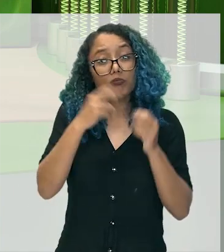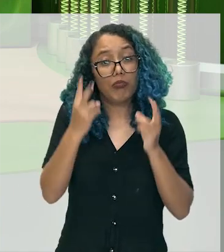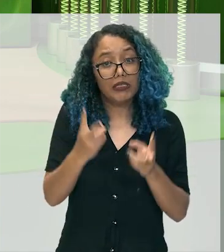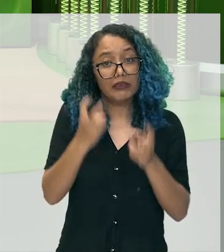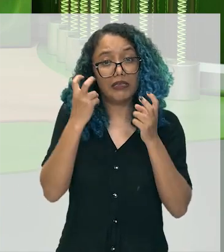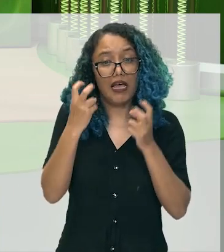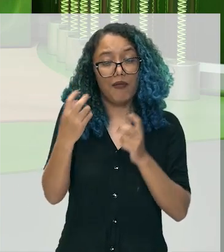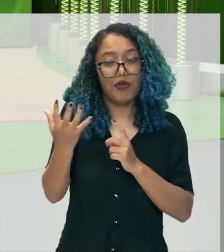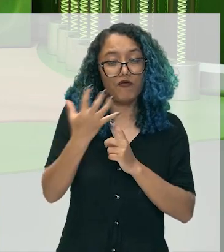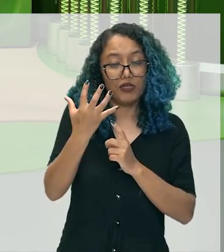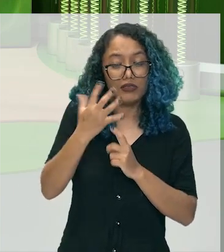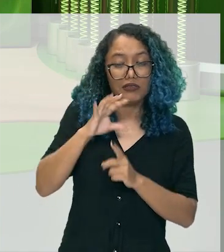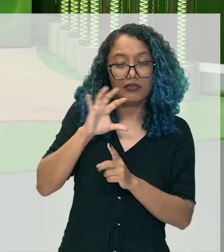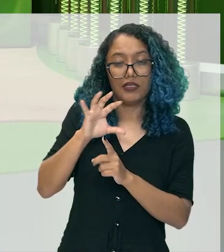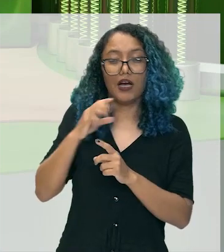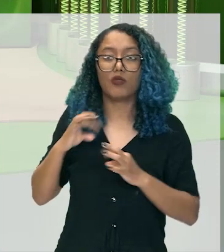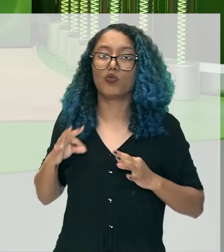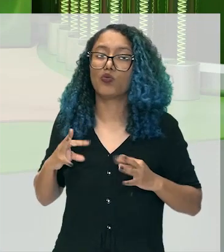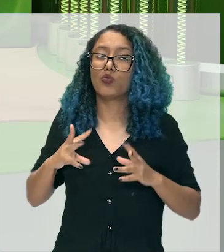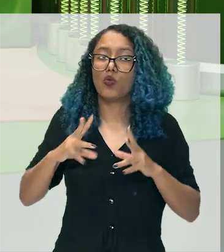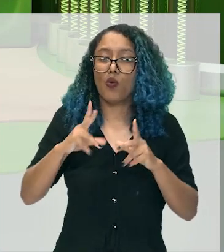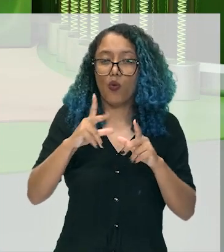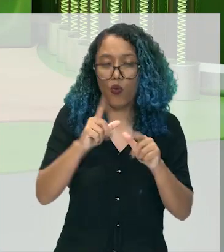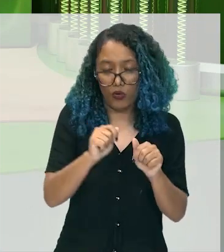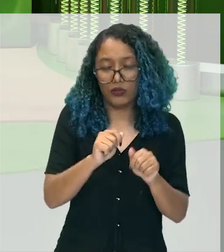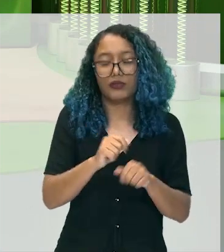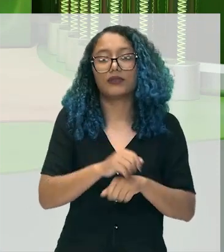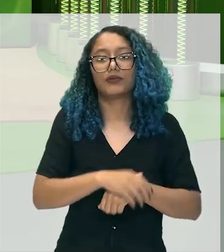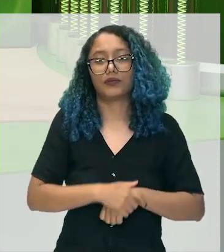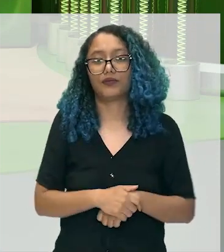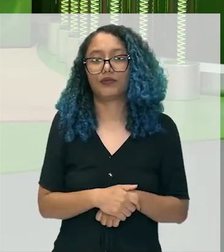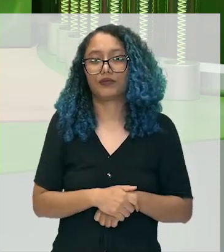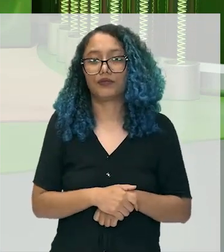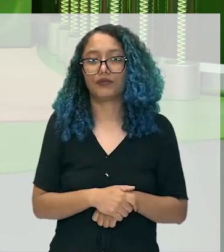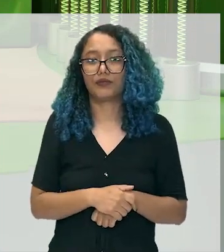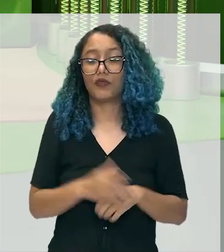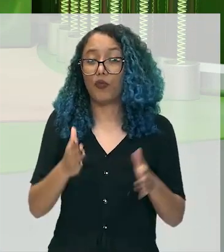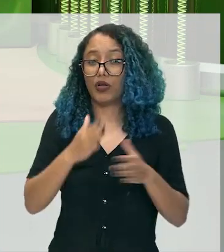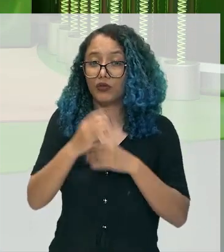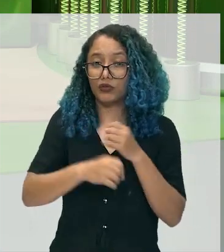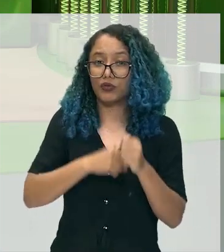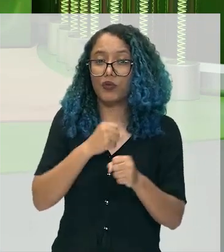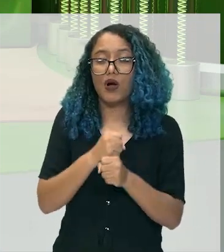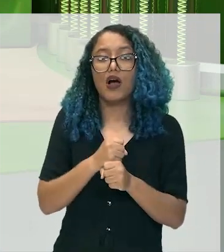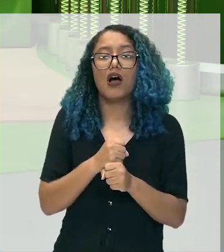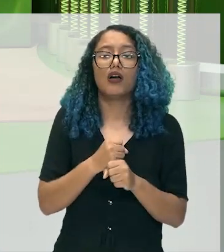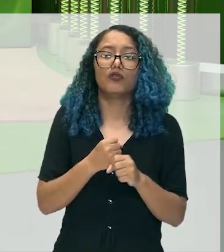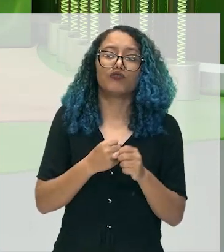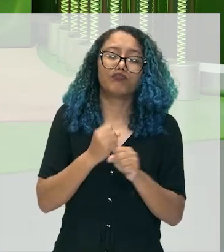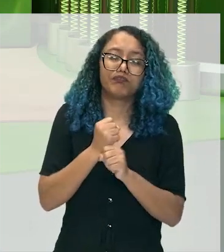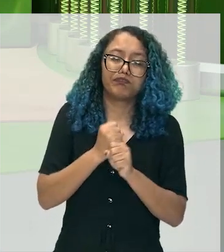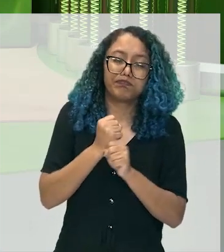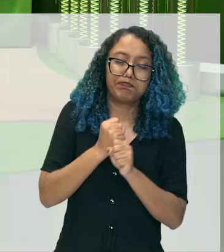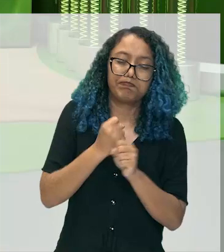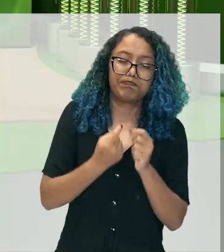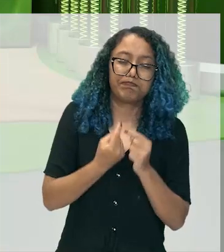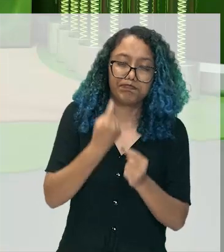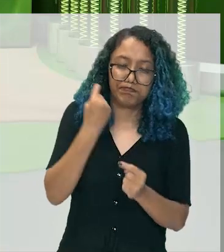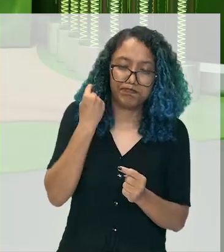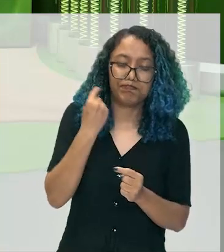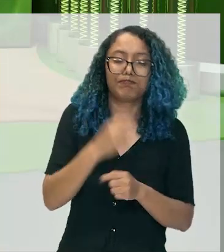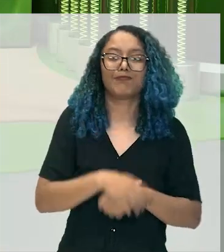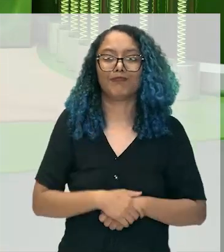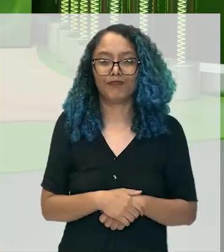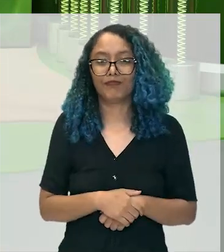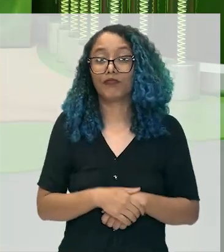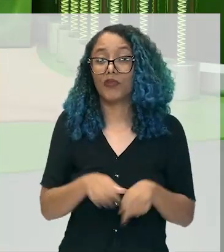sentidas por todos nós ao longo do ano, né? Ao longo desses vários anos aí de vida que nós